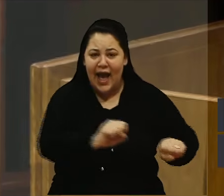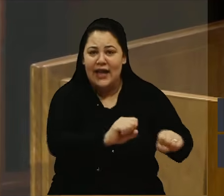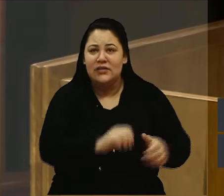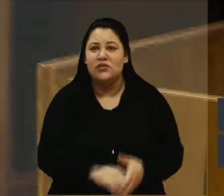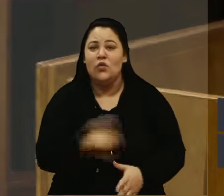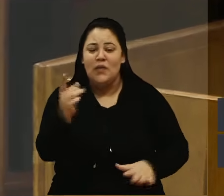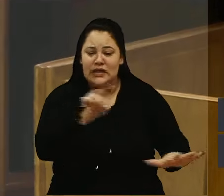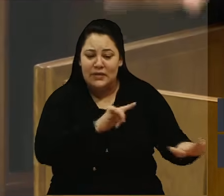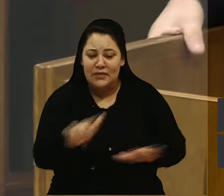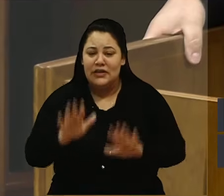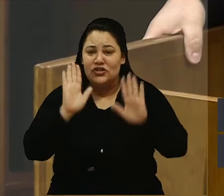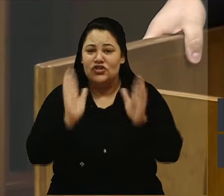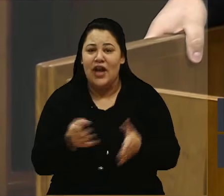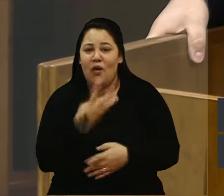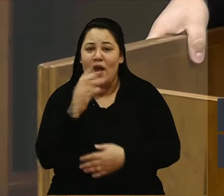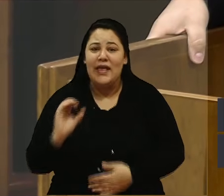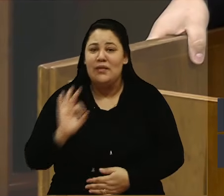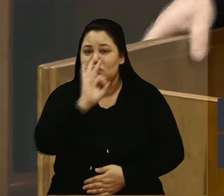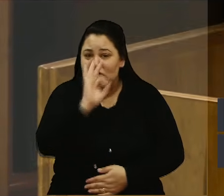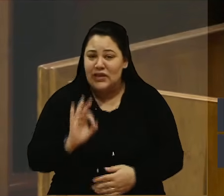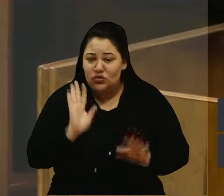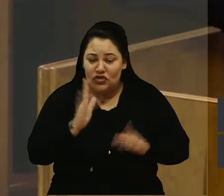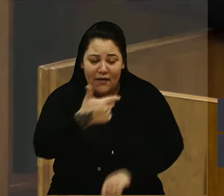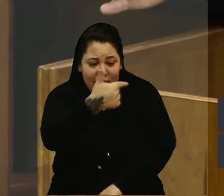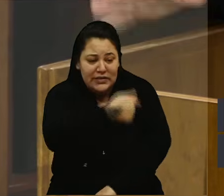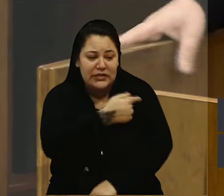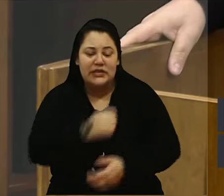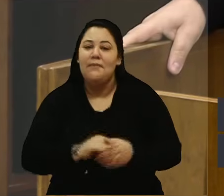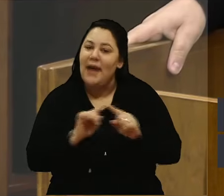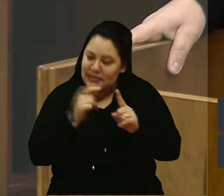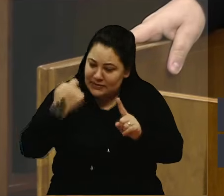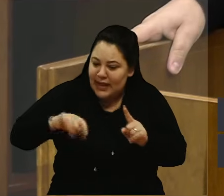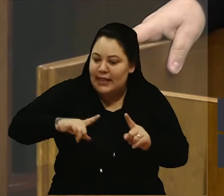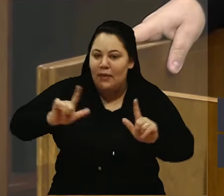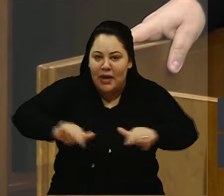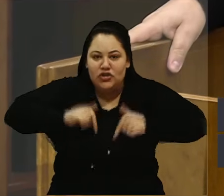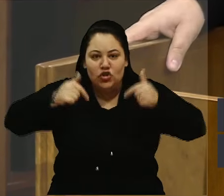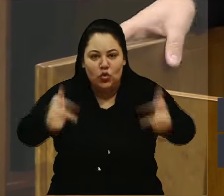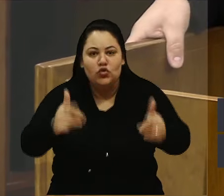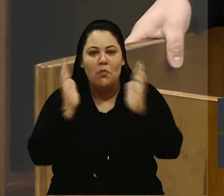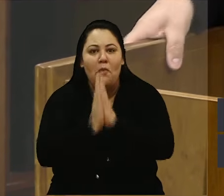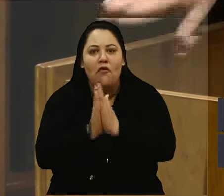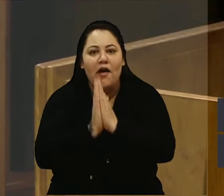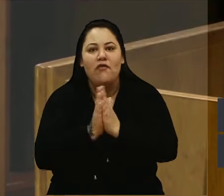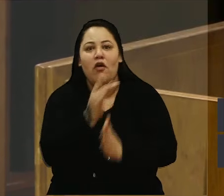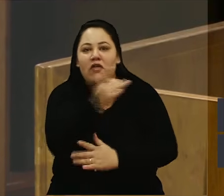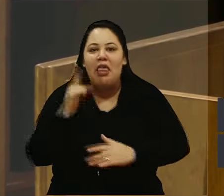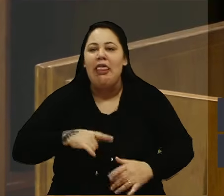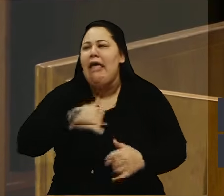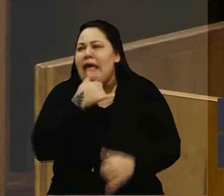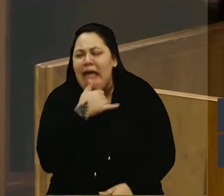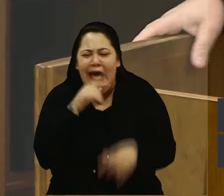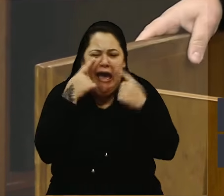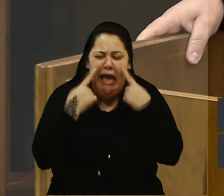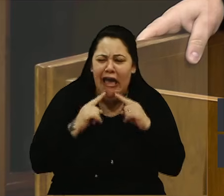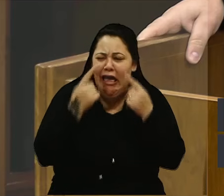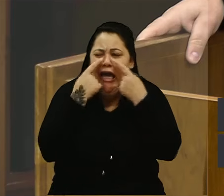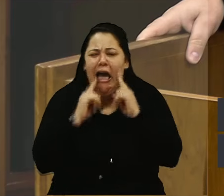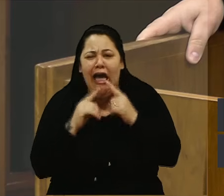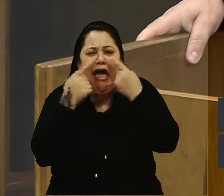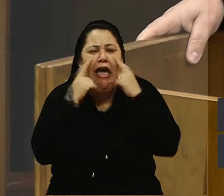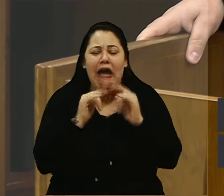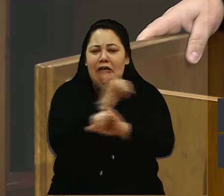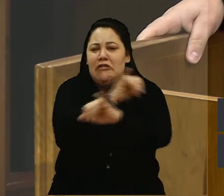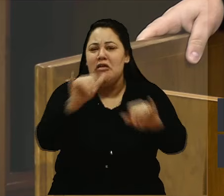semana já vacinam uns 40% da população. Mas tem que ter reação, poxa vida. Ou vão ficar se lamentando, falando números na internet